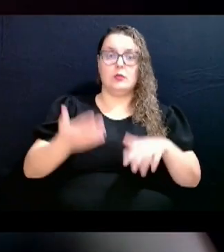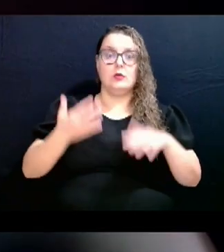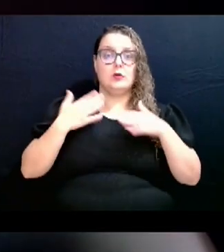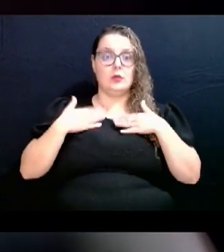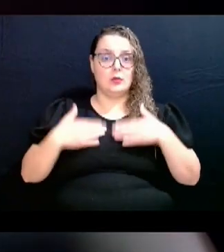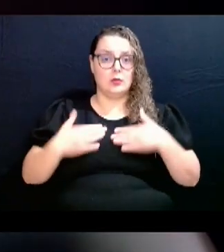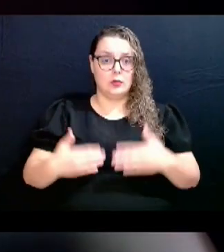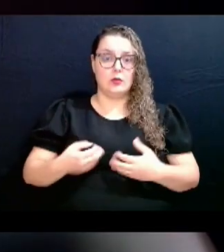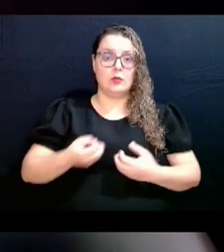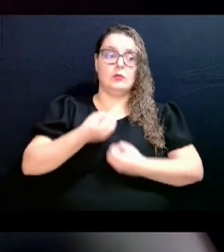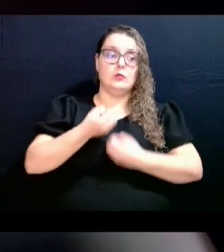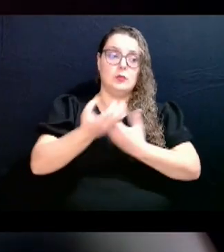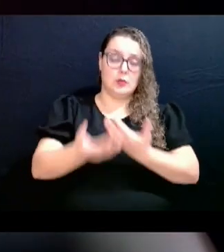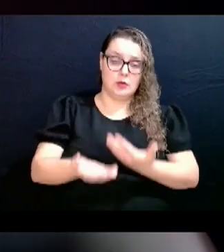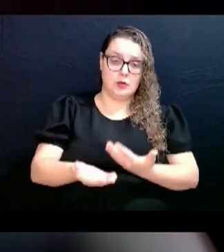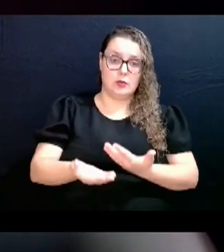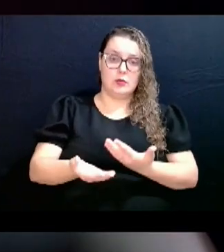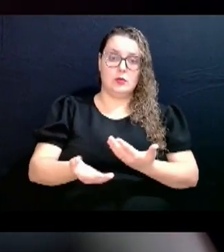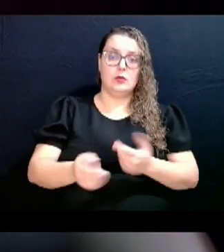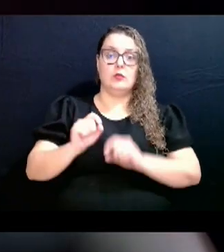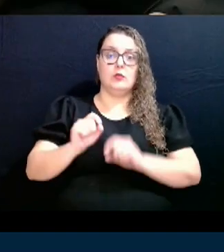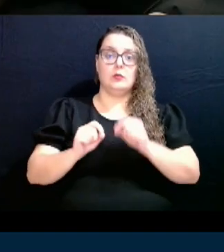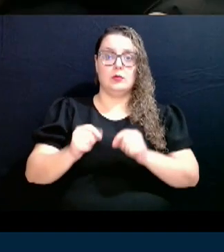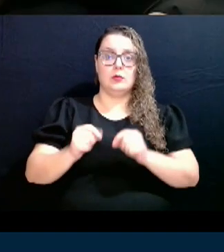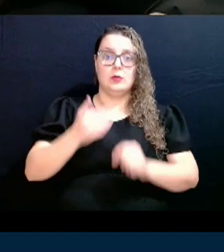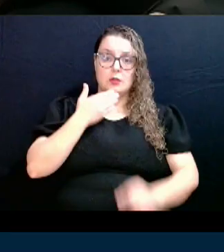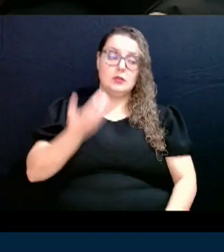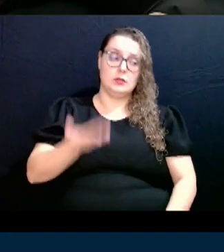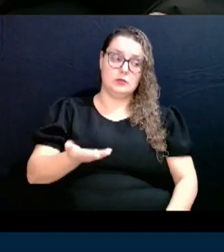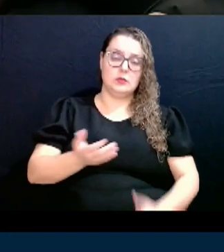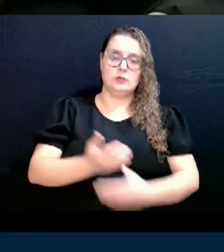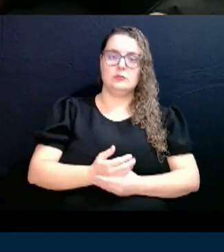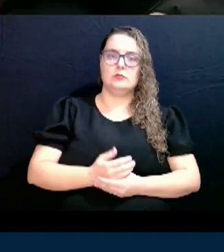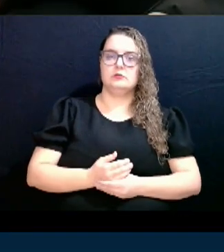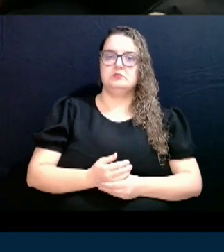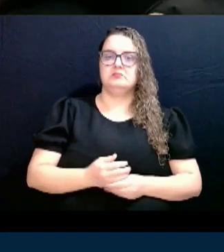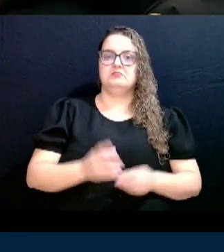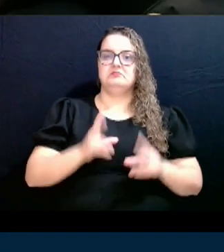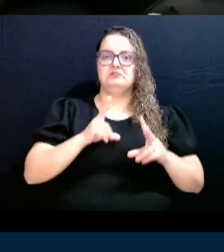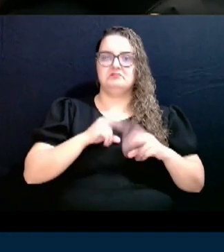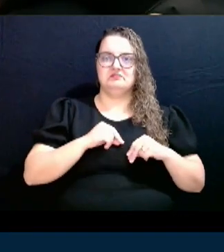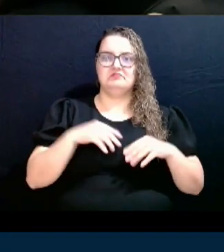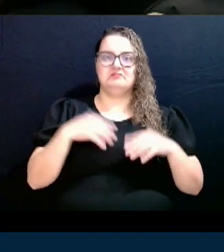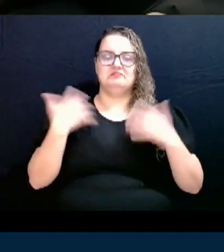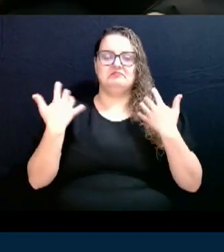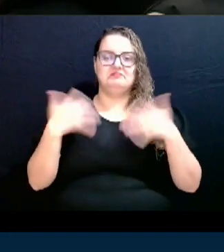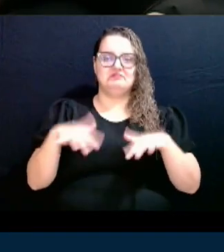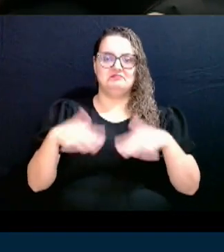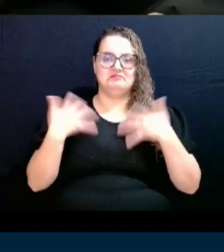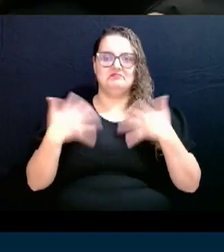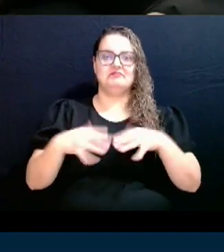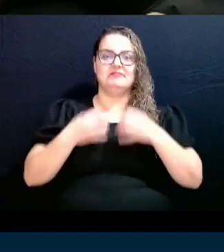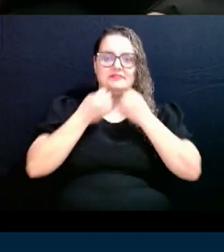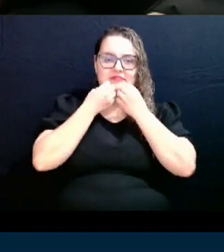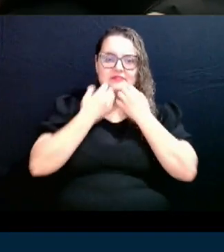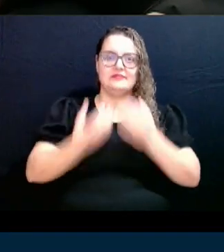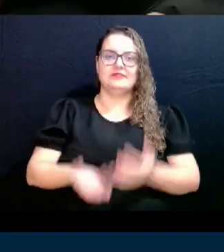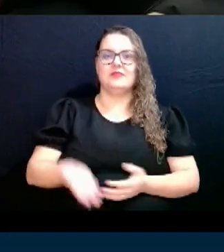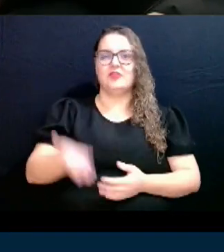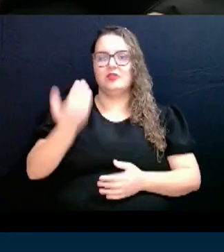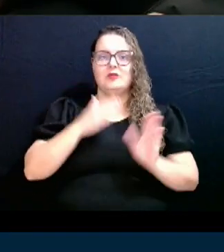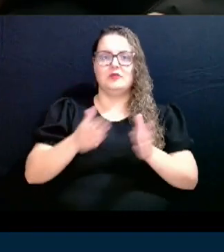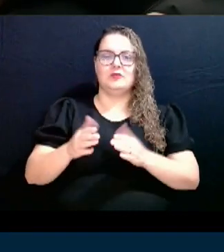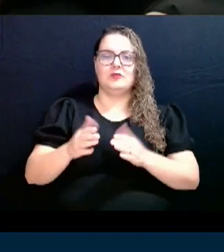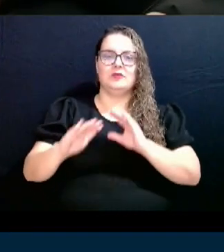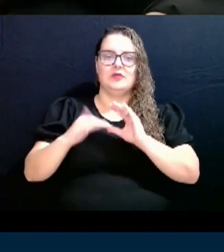falar com quem ela está melhor. Nossa, olha isso, né, gente? Muito bom. Vamos lá, produção, manda mais uma pra